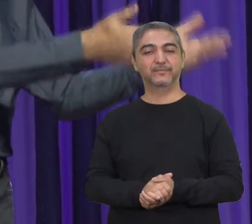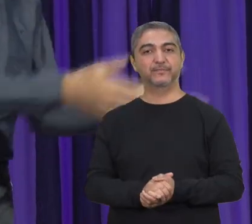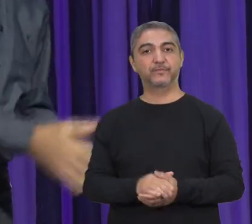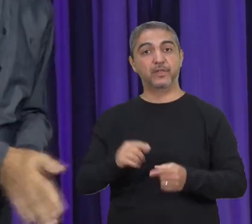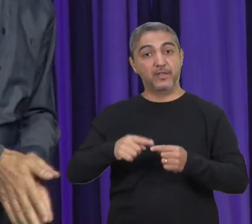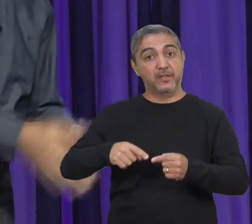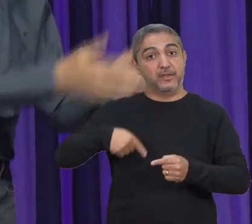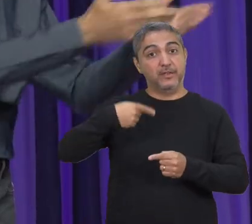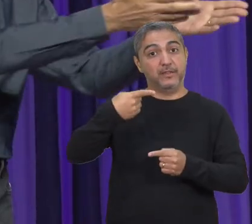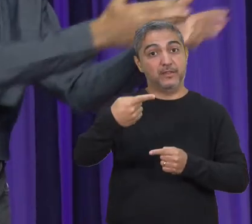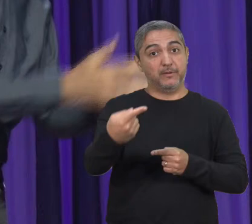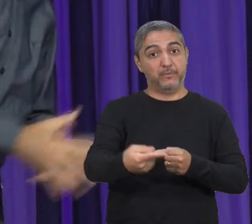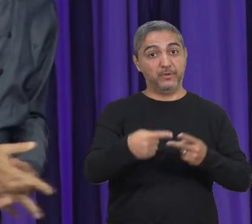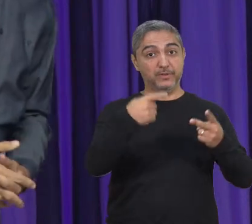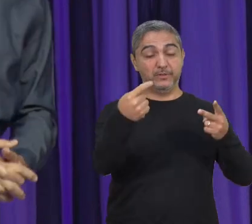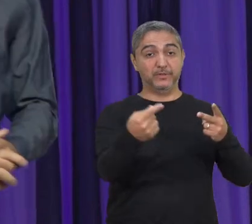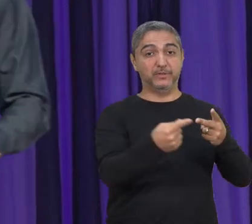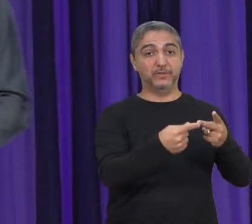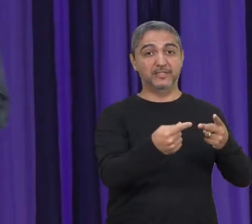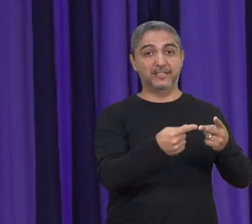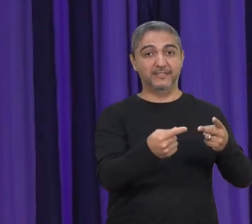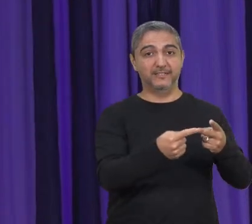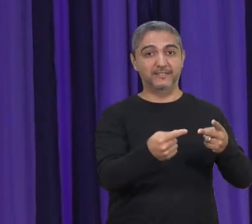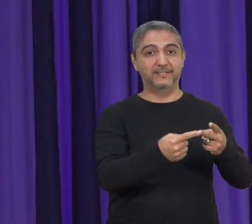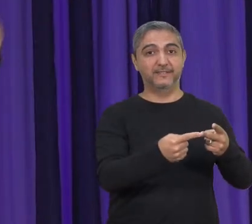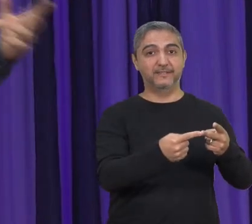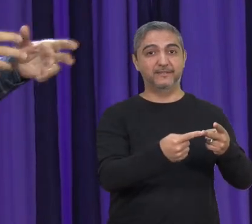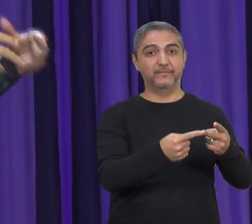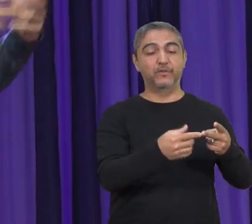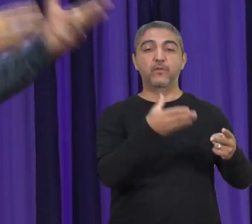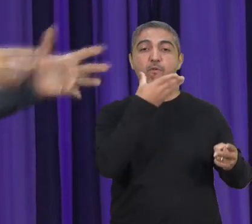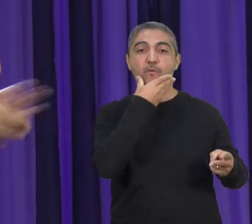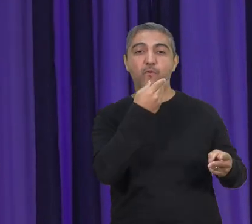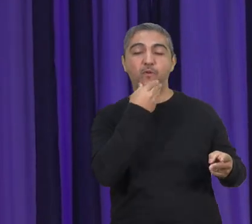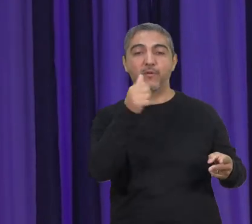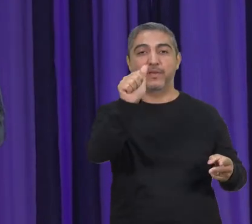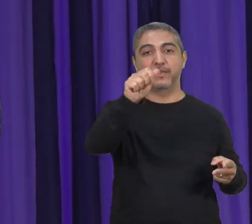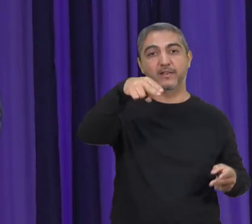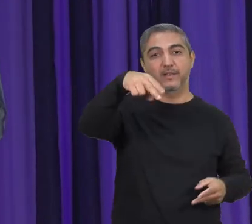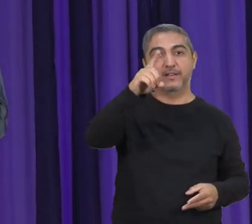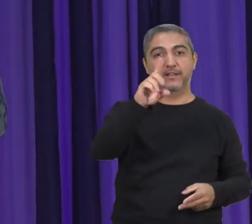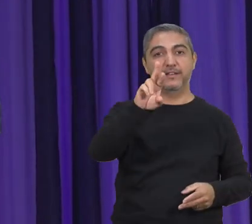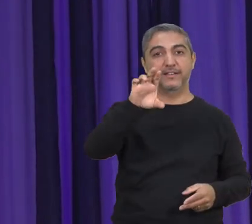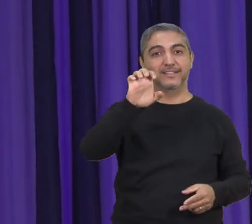no segundo momento, o André, que